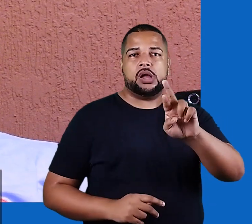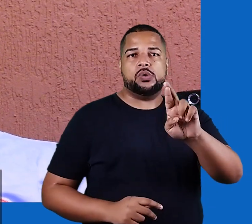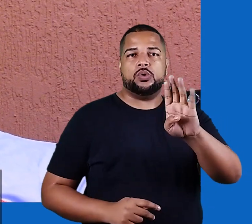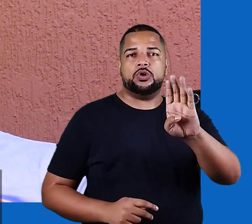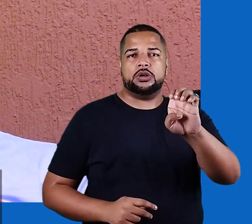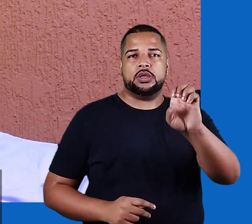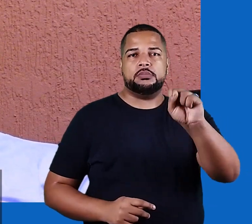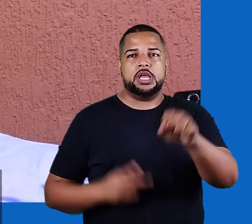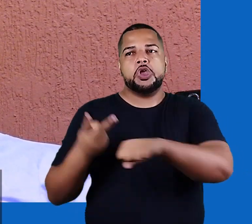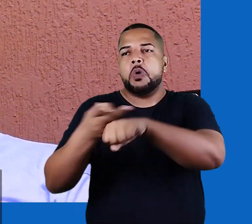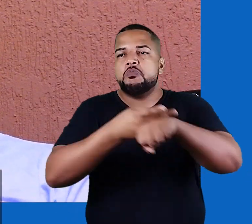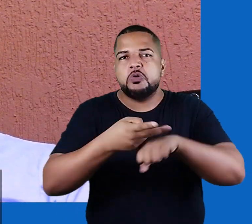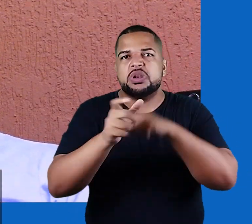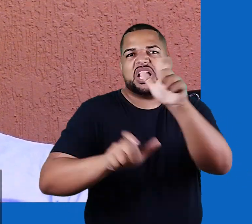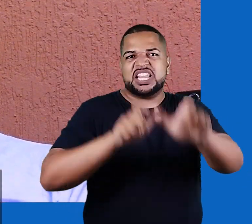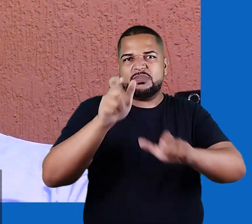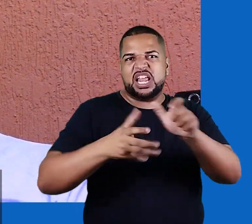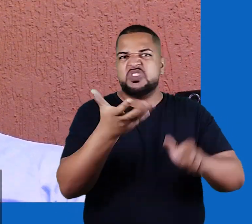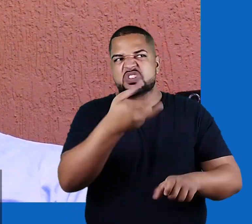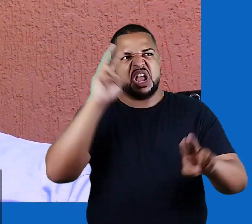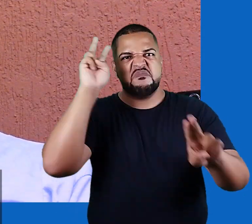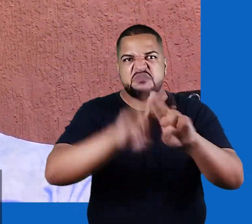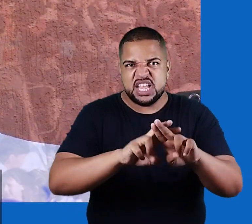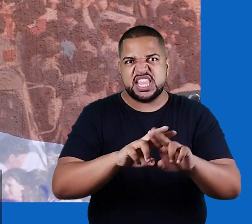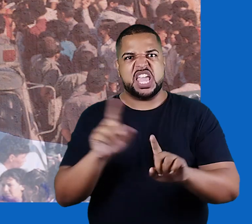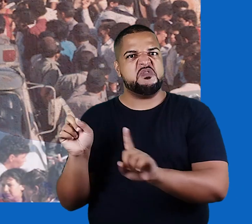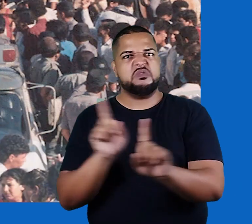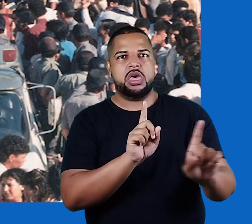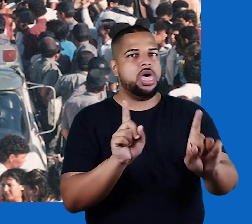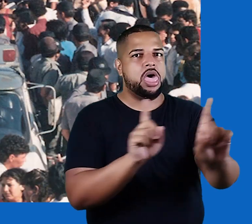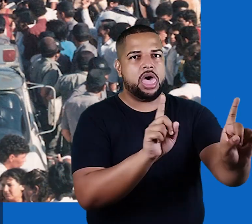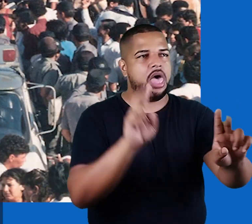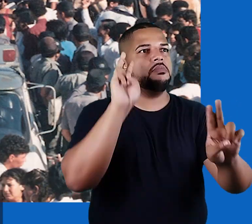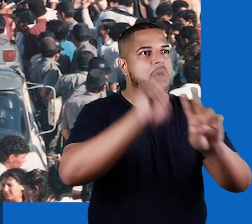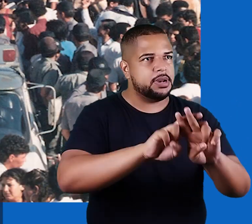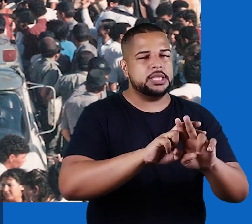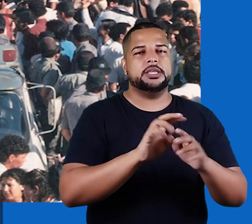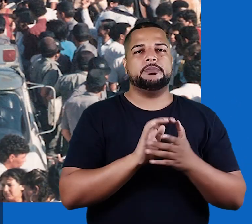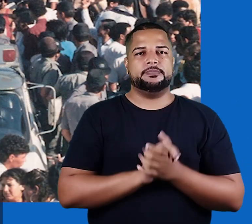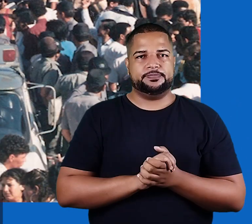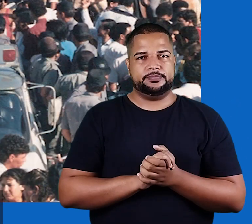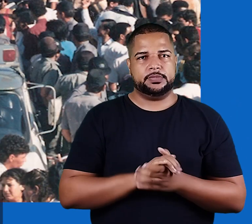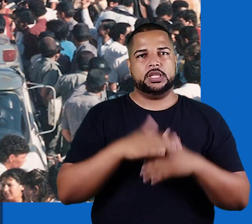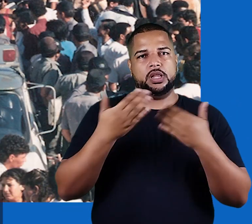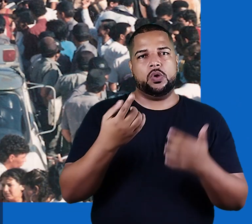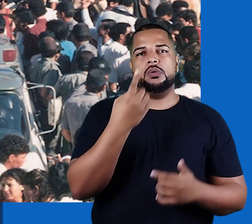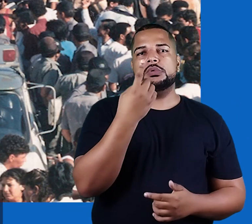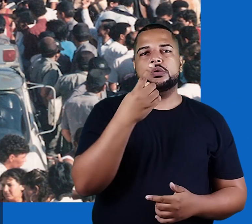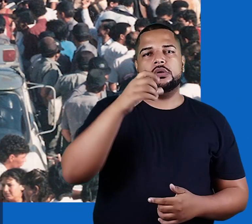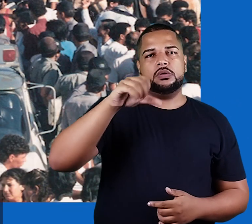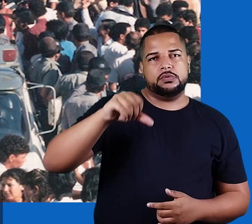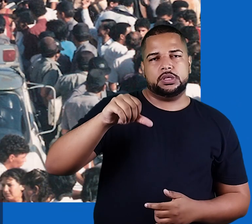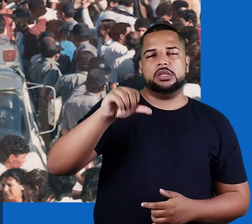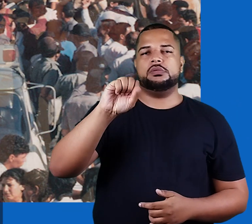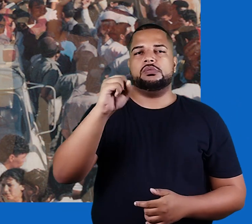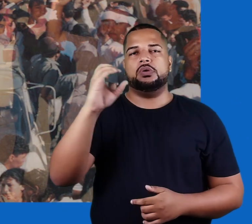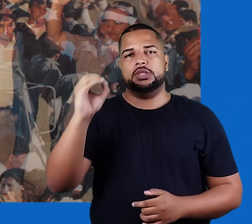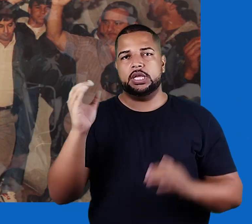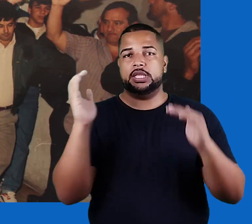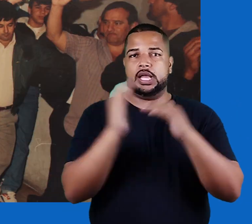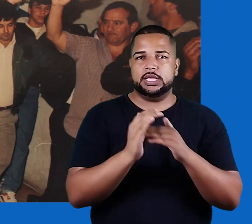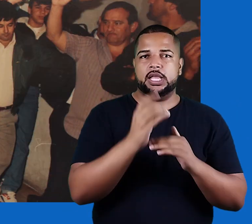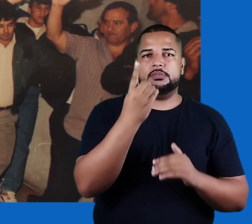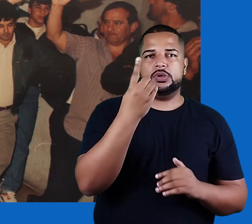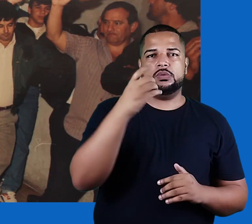com a polícia na cidade, correndo atrás de trabalhador para prender. O período entre o fim da década de 1980